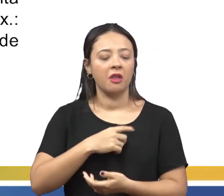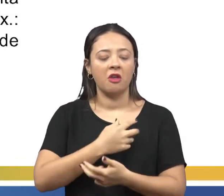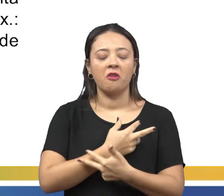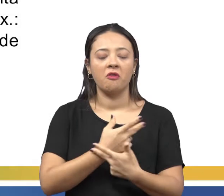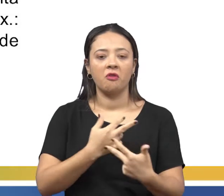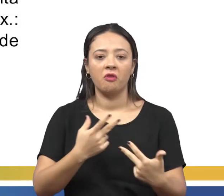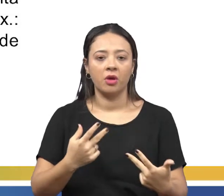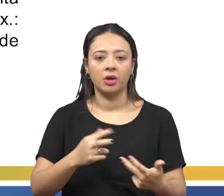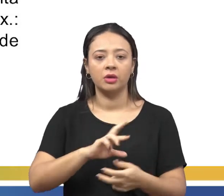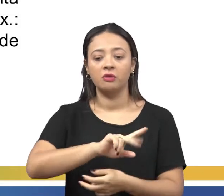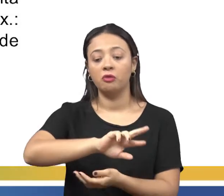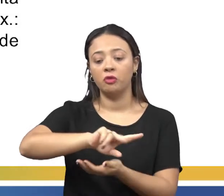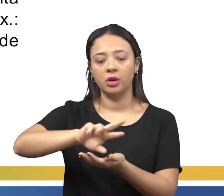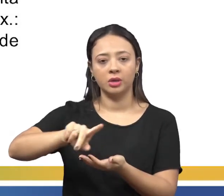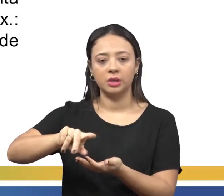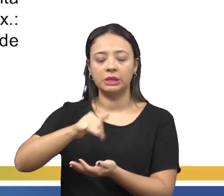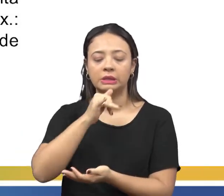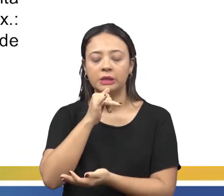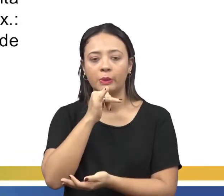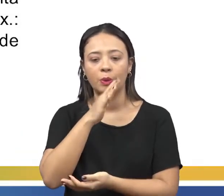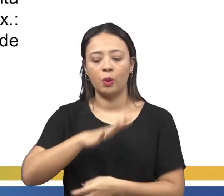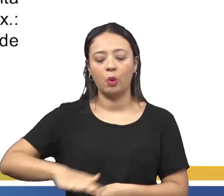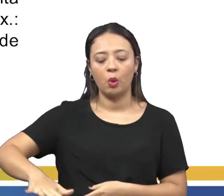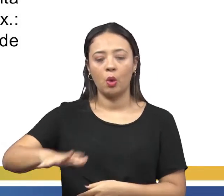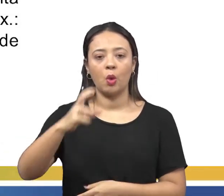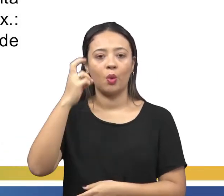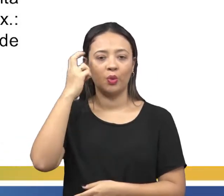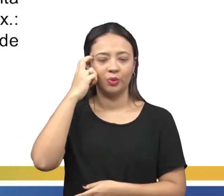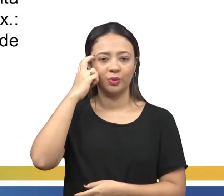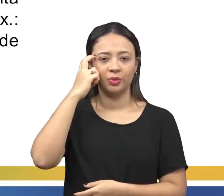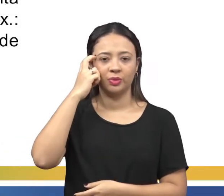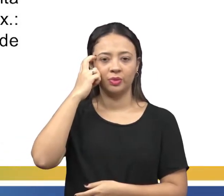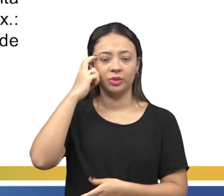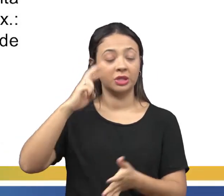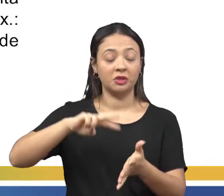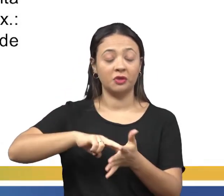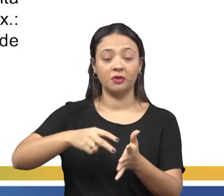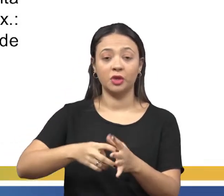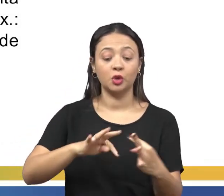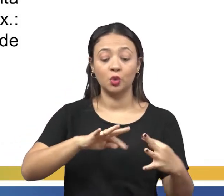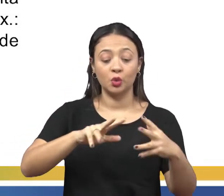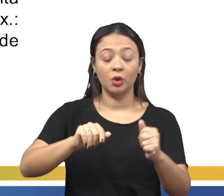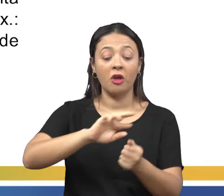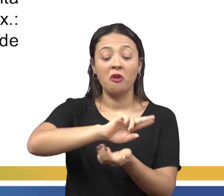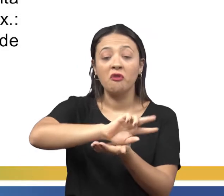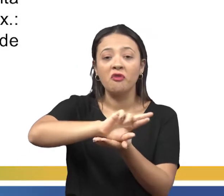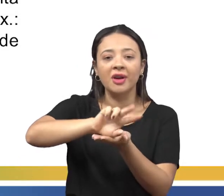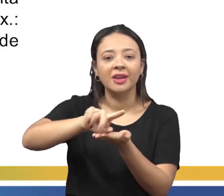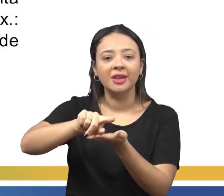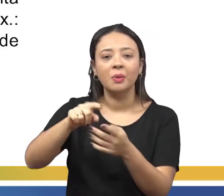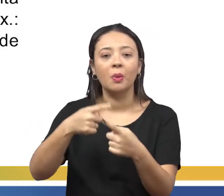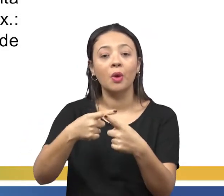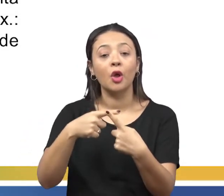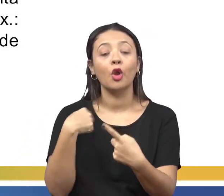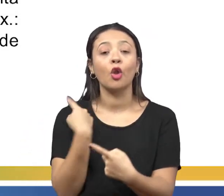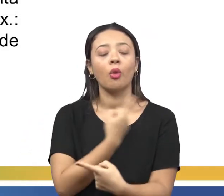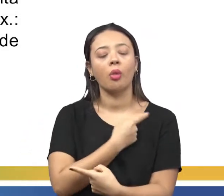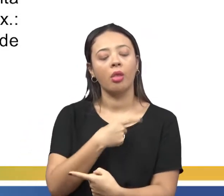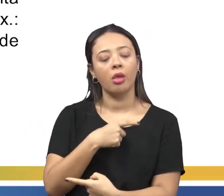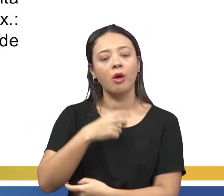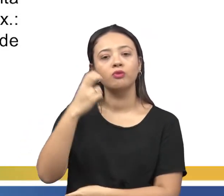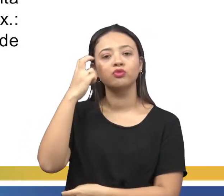como eu estava falando, uma paisagem cultural, né, é uma paisagem diversificada. Por quê? Porque nós temos diversas